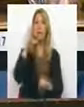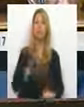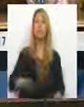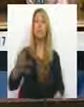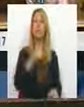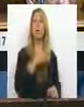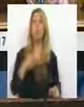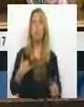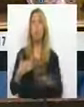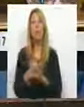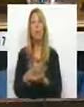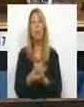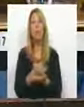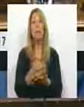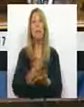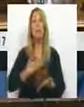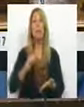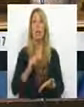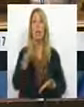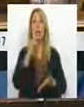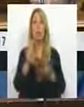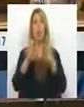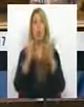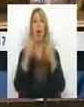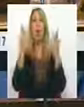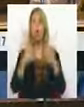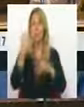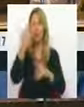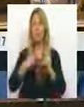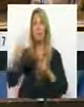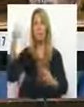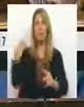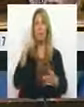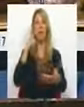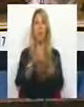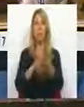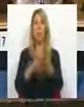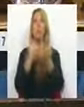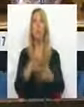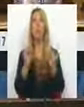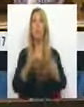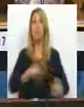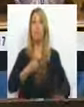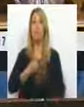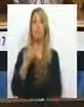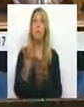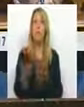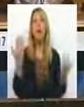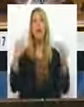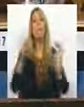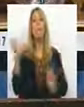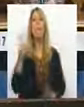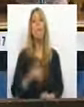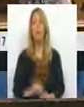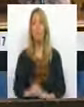Saúde. Os dados da Direção-Geral do Orçamento da semana passada voltam a comprovar essa preocupação que existe, mas mais do que